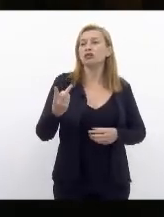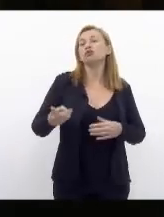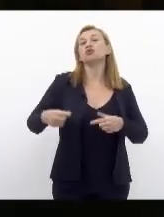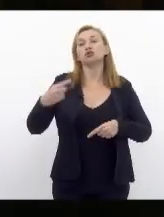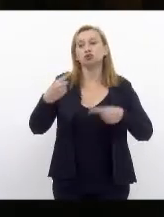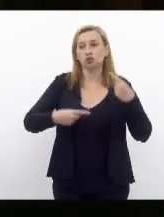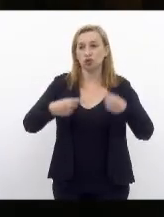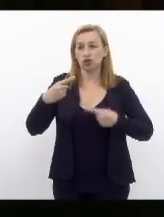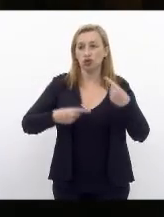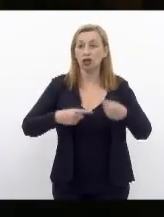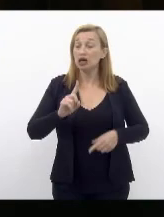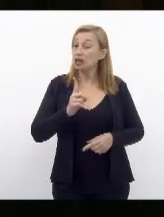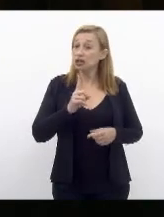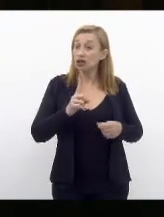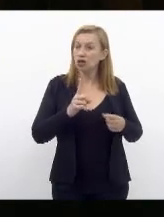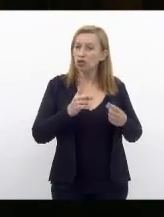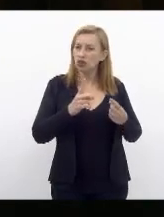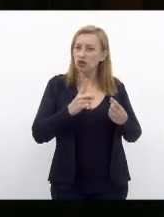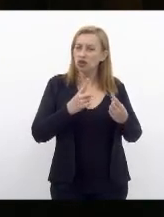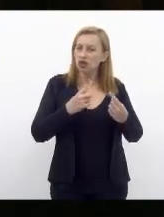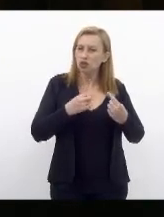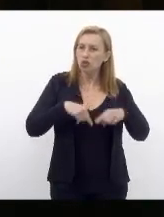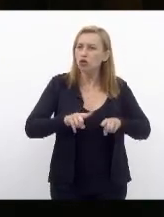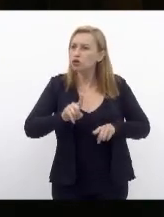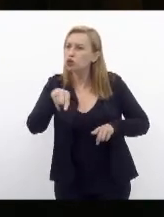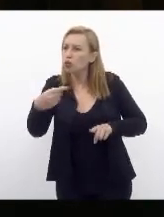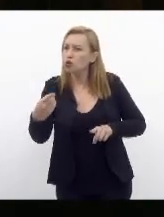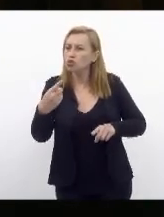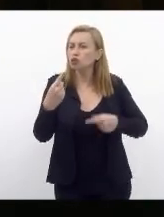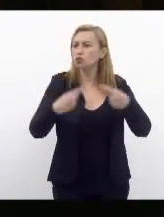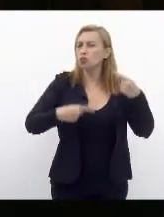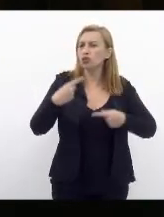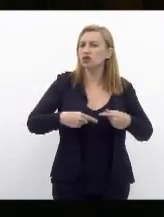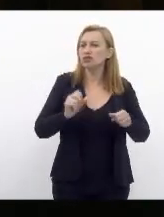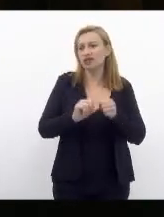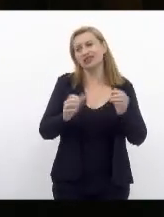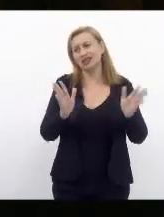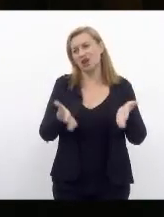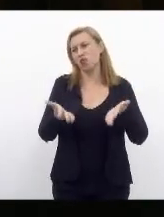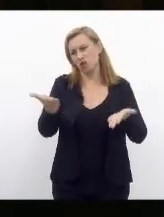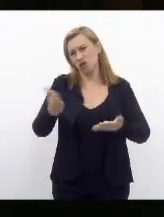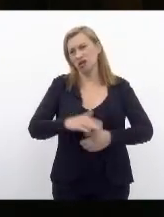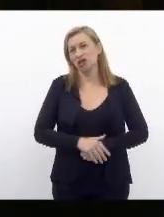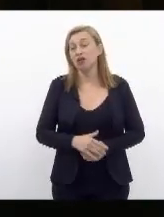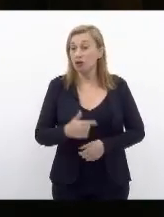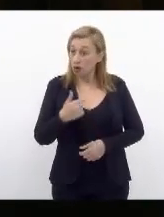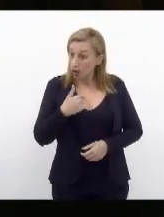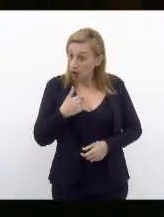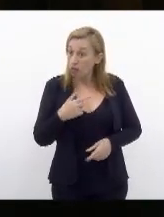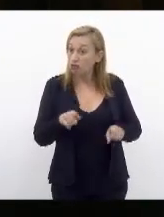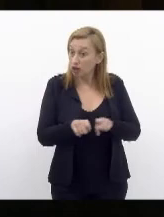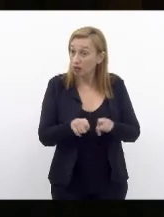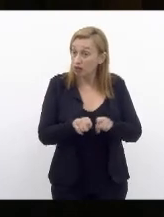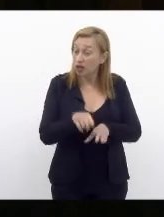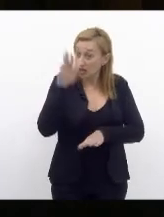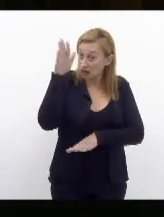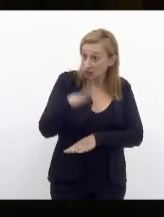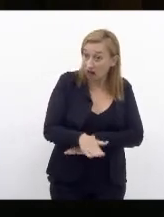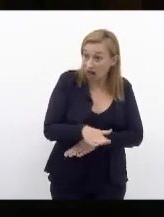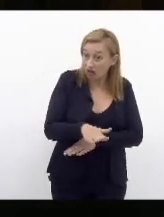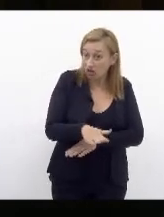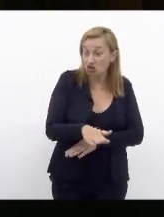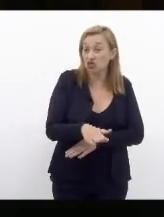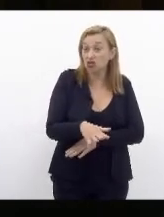política, e não nos atacarmos veementemente como estamos fazendo agora, como eu fui vítima nessa tarde, nesse